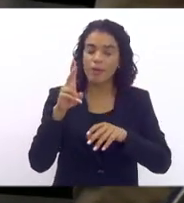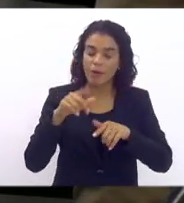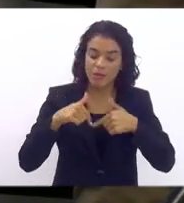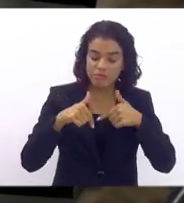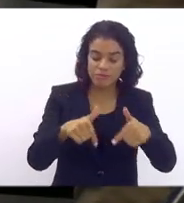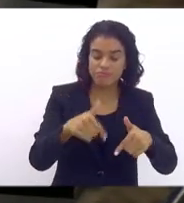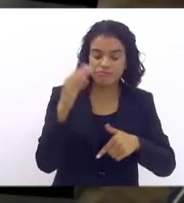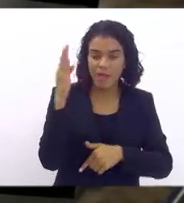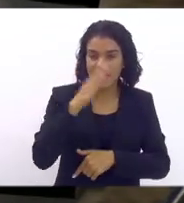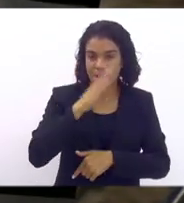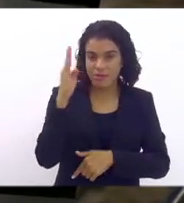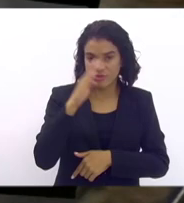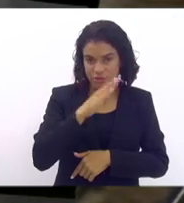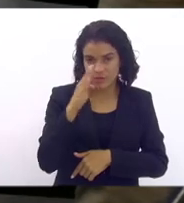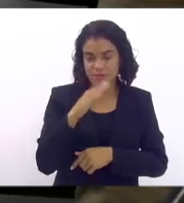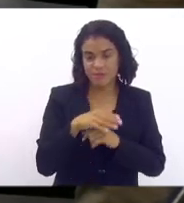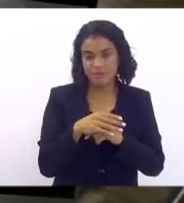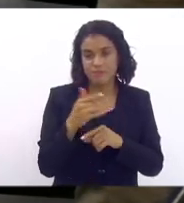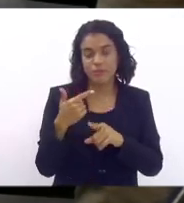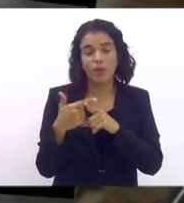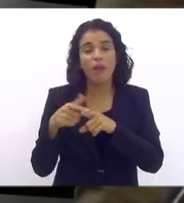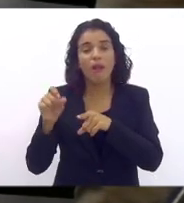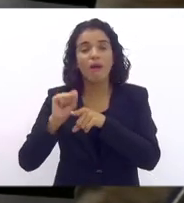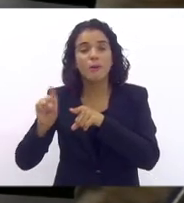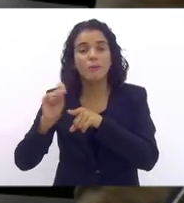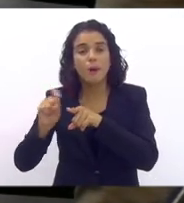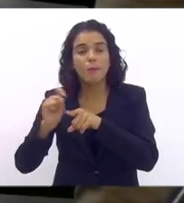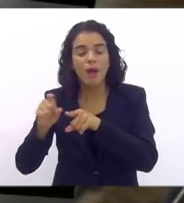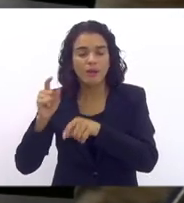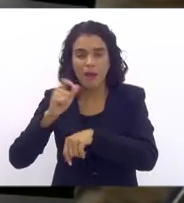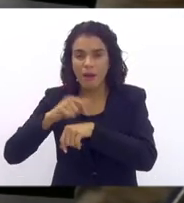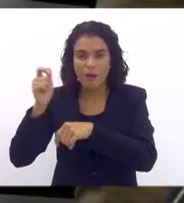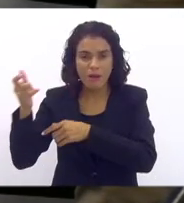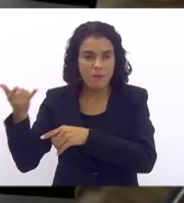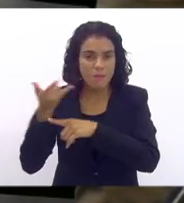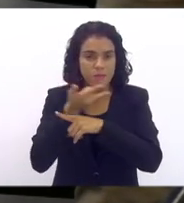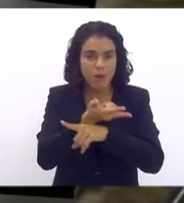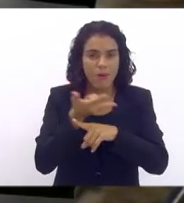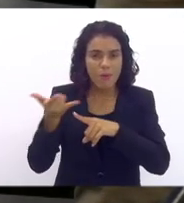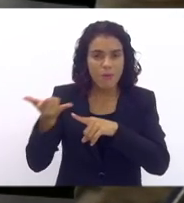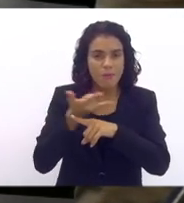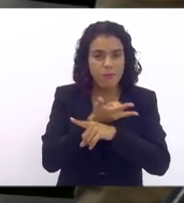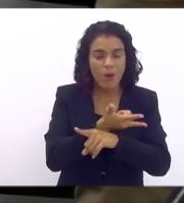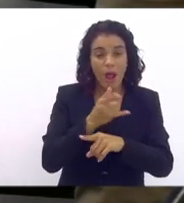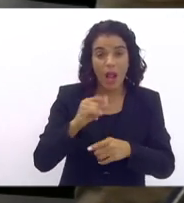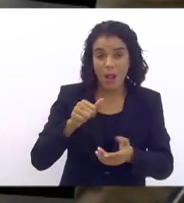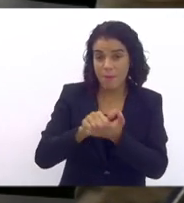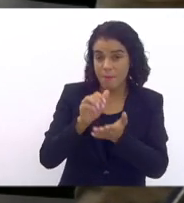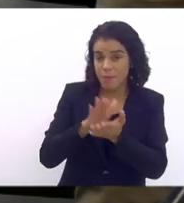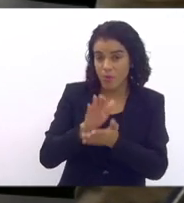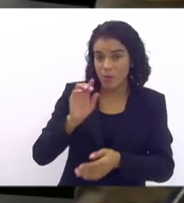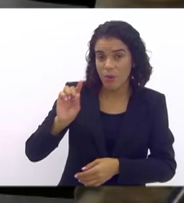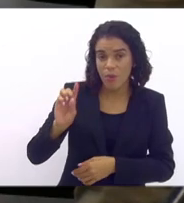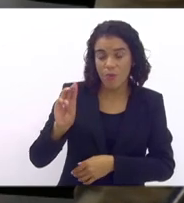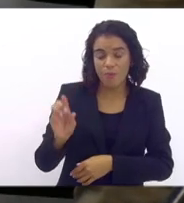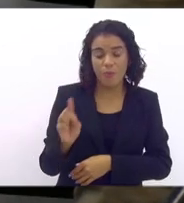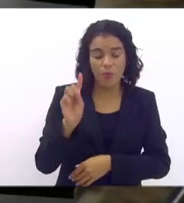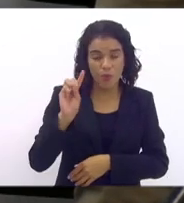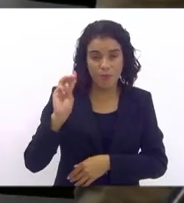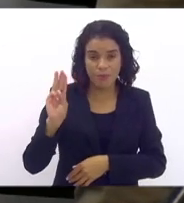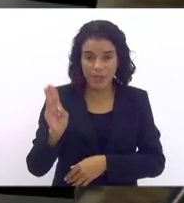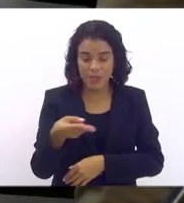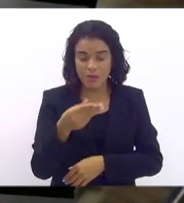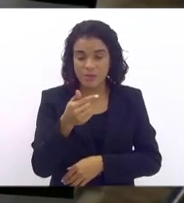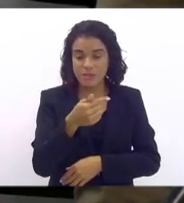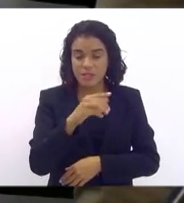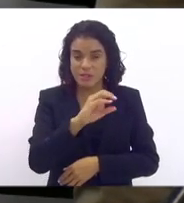que era empresa que tinha afetado na vida recebido a carga ISO ela tomou a multa de 1.722 71.000